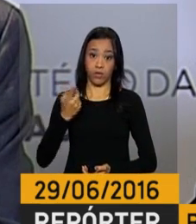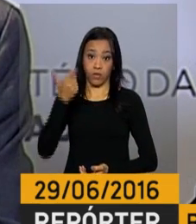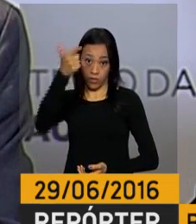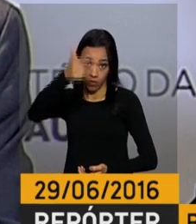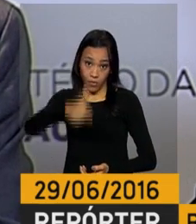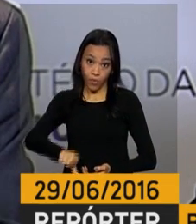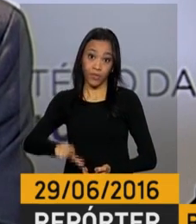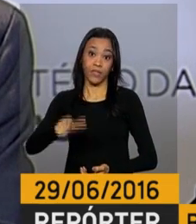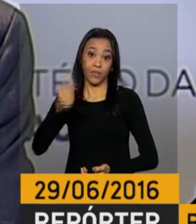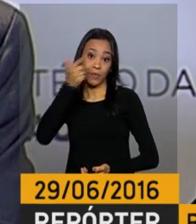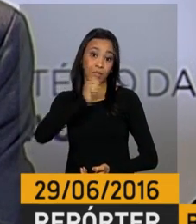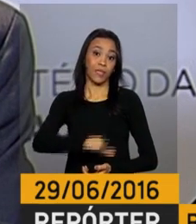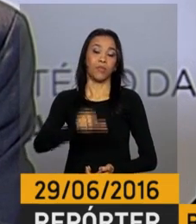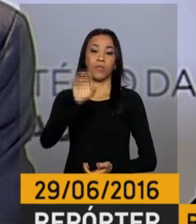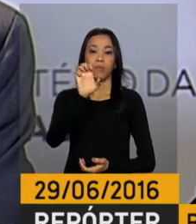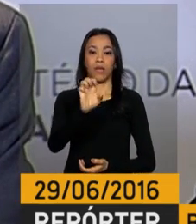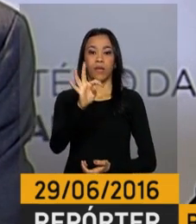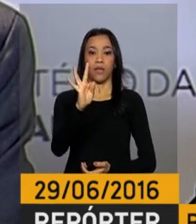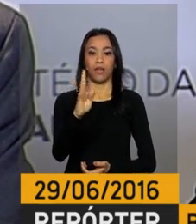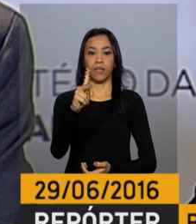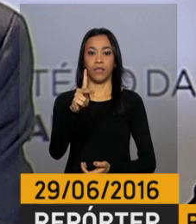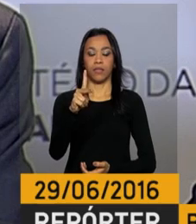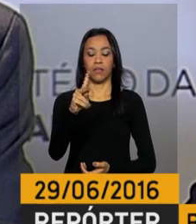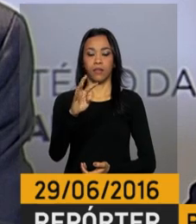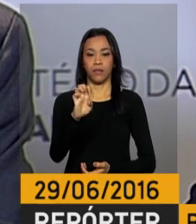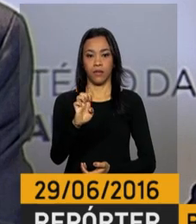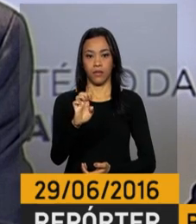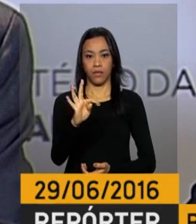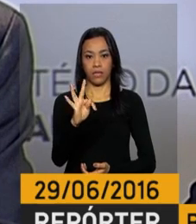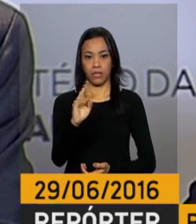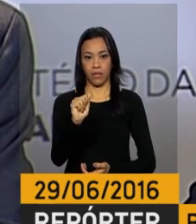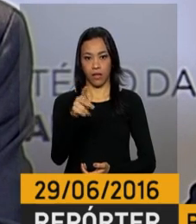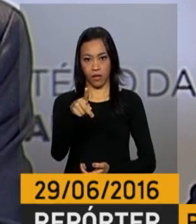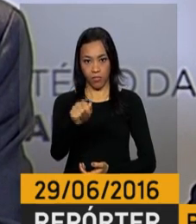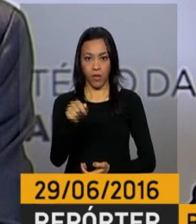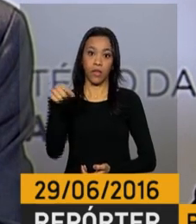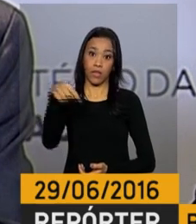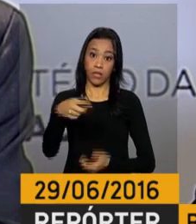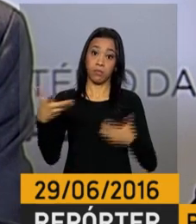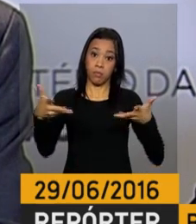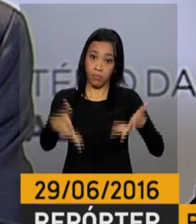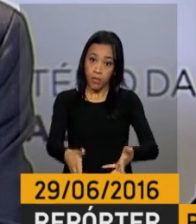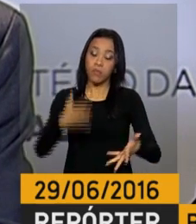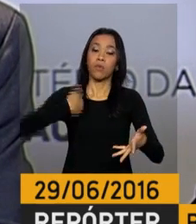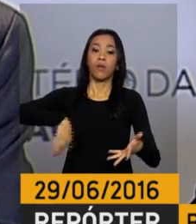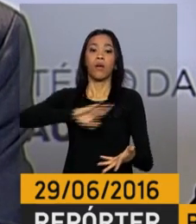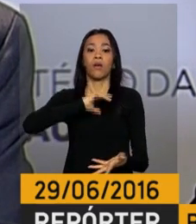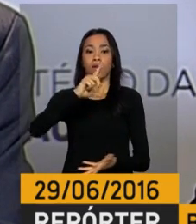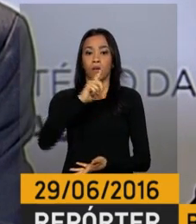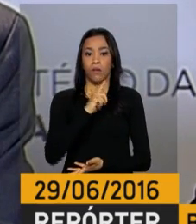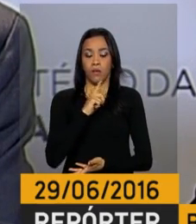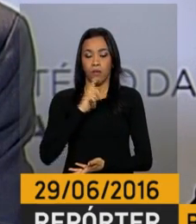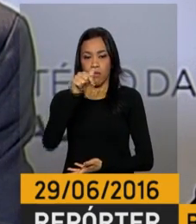uma etapa terminada nesta participação que nós tivemos